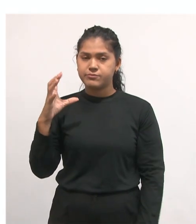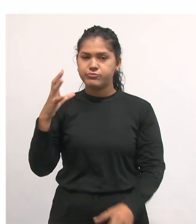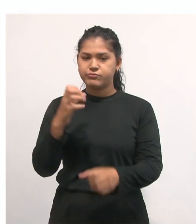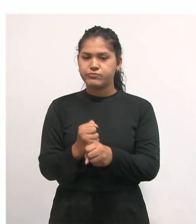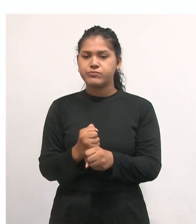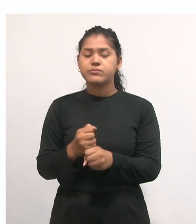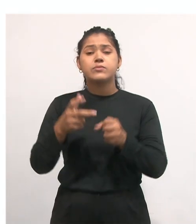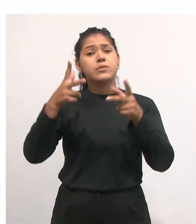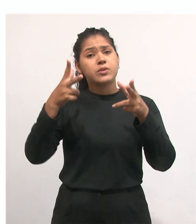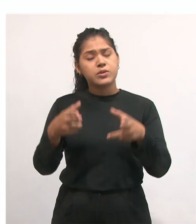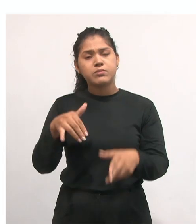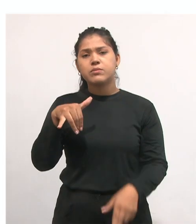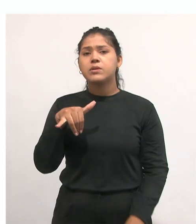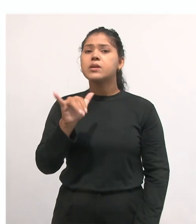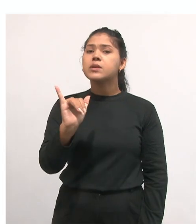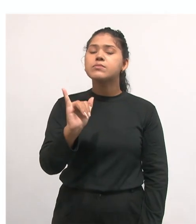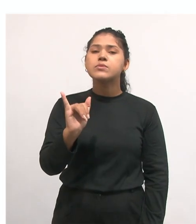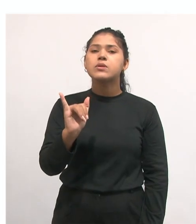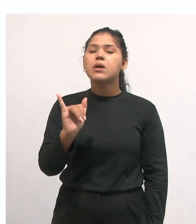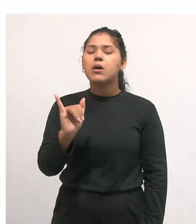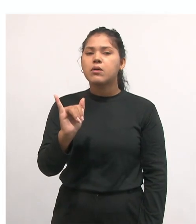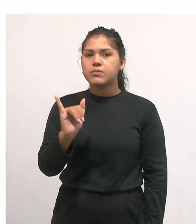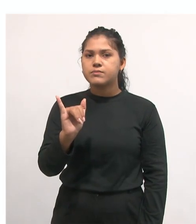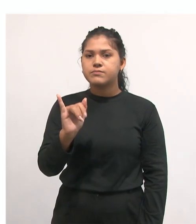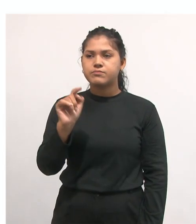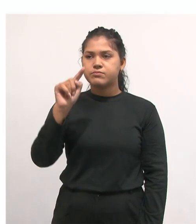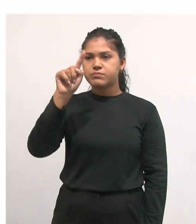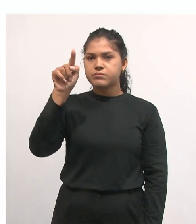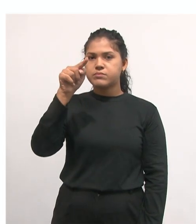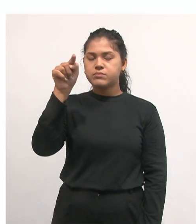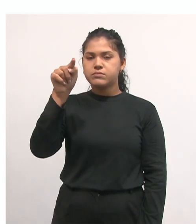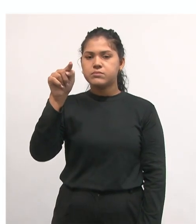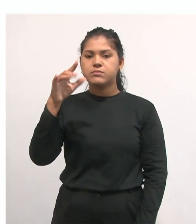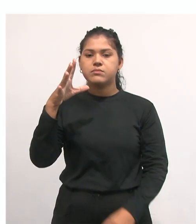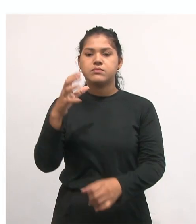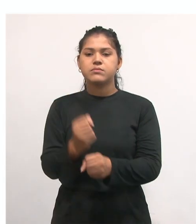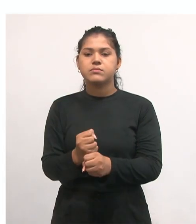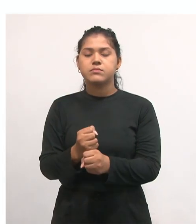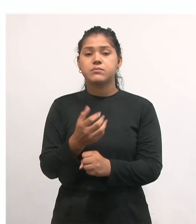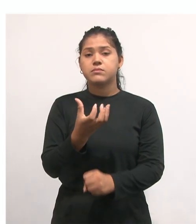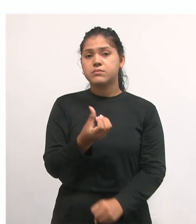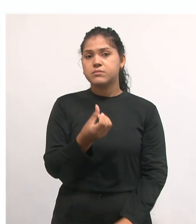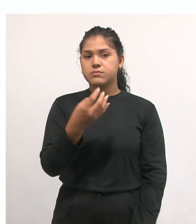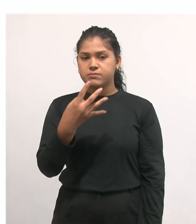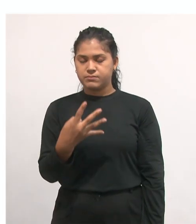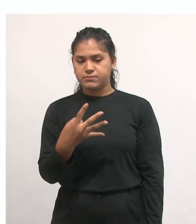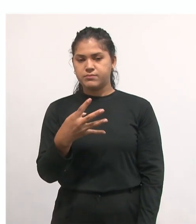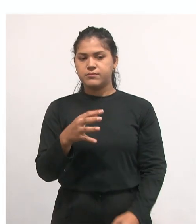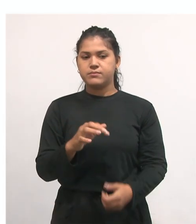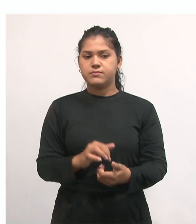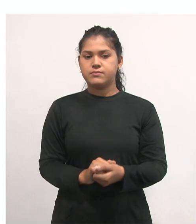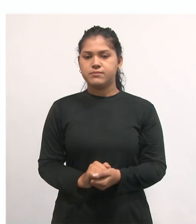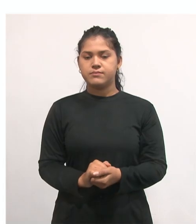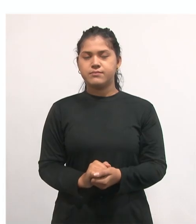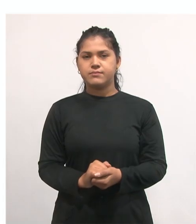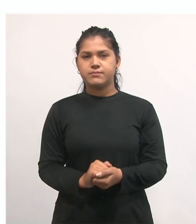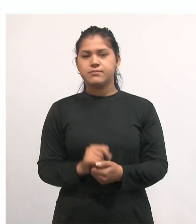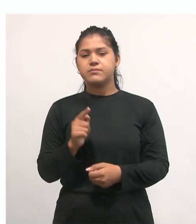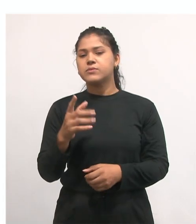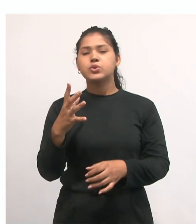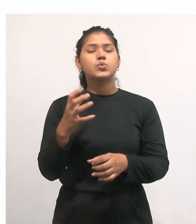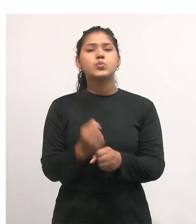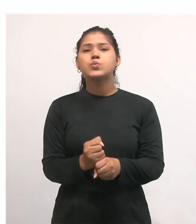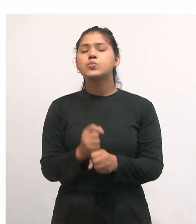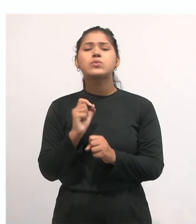mesma coisa do y ao quadrado, gente. 9 ao quadrado, 64, ok? Essa tabela, ela é